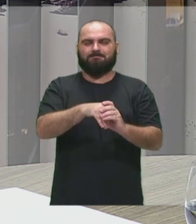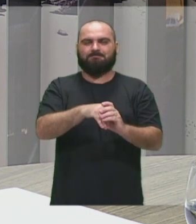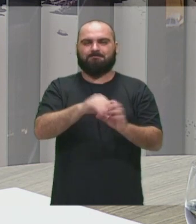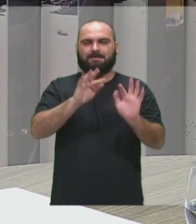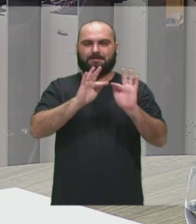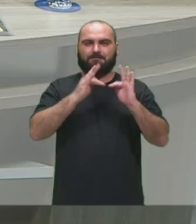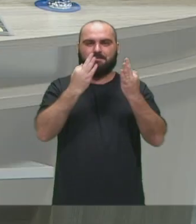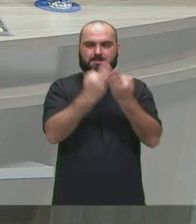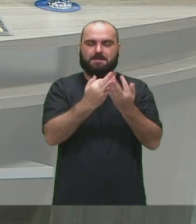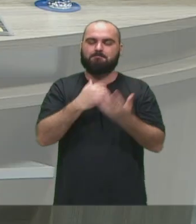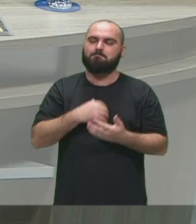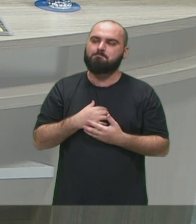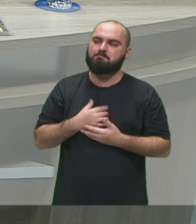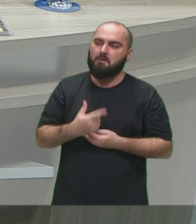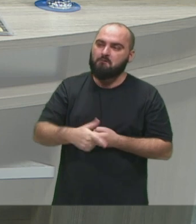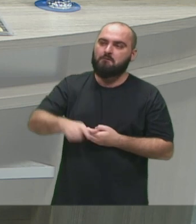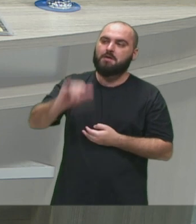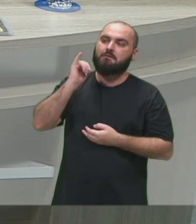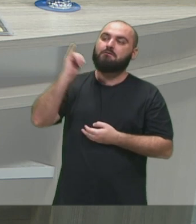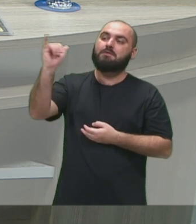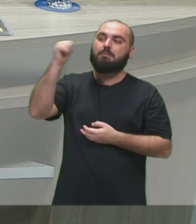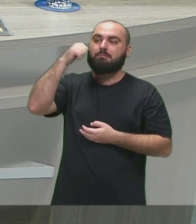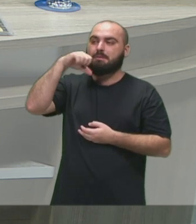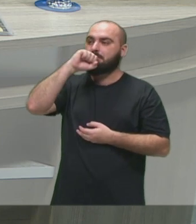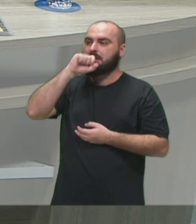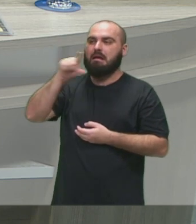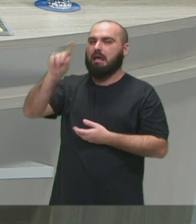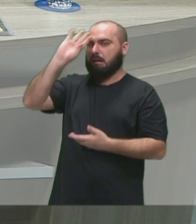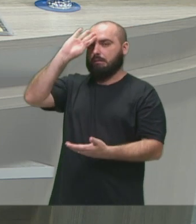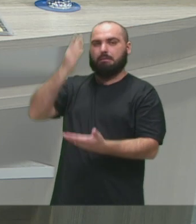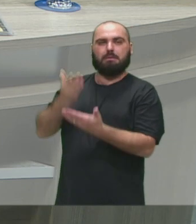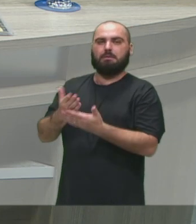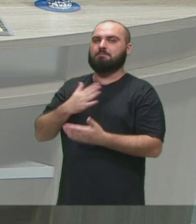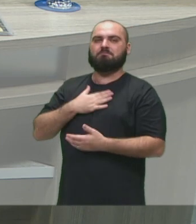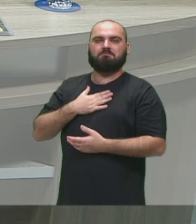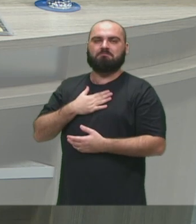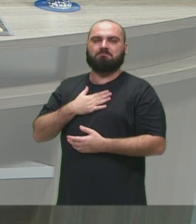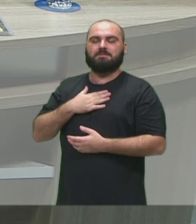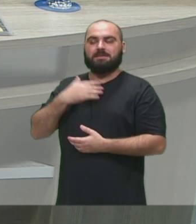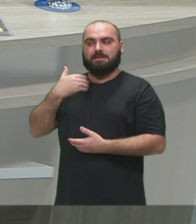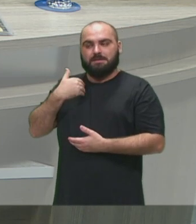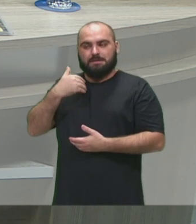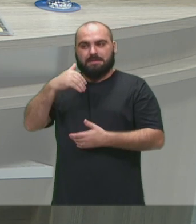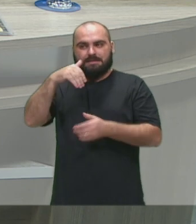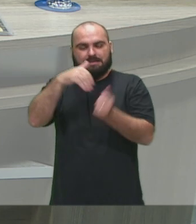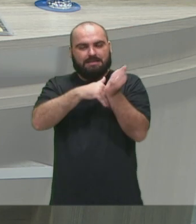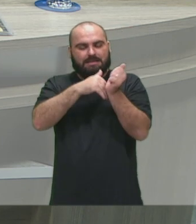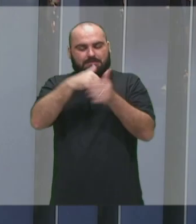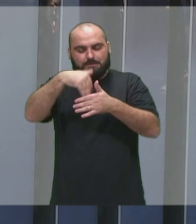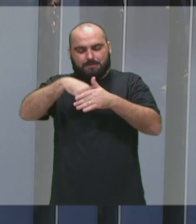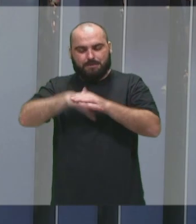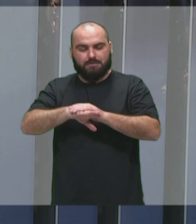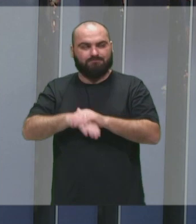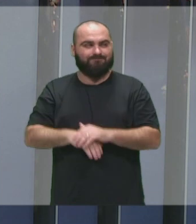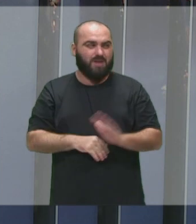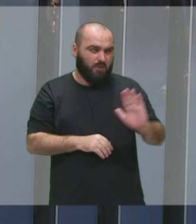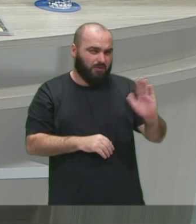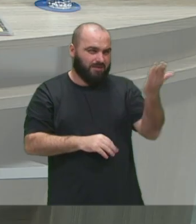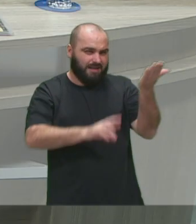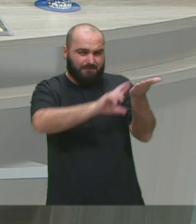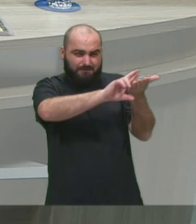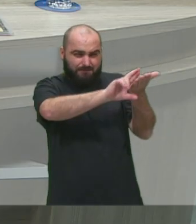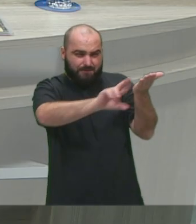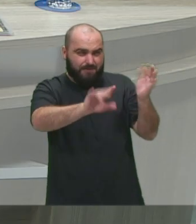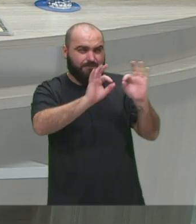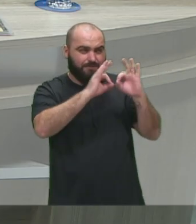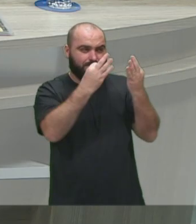fui contar para minha mãe, ela não acreditou em mim, e eu guardei esse segredo. Infelizmente, como acontece com muitas famílias, Com muitas famílias. Eu guardei